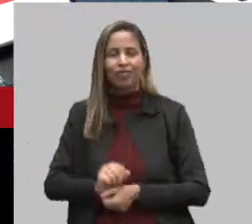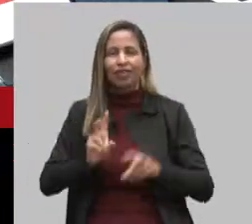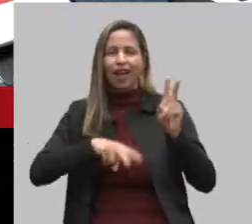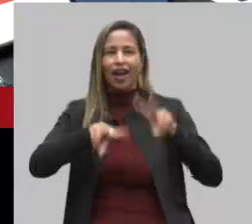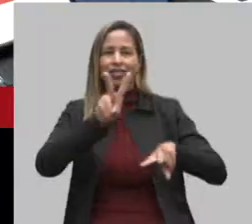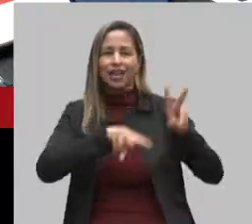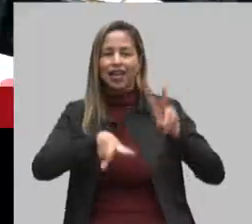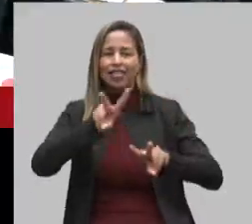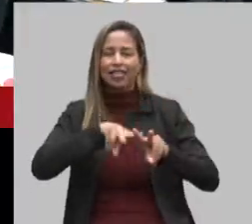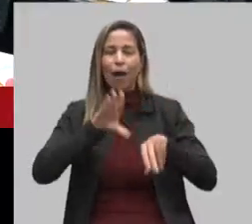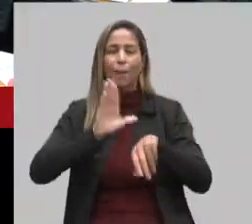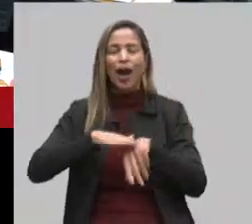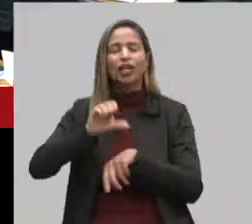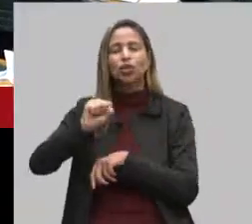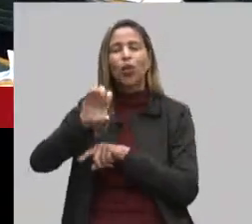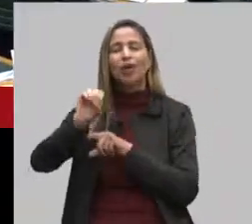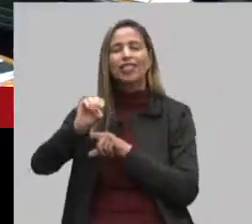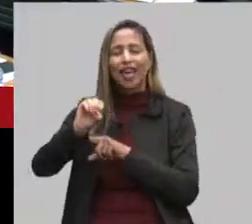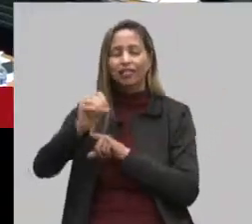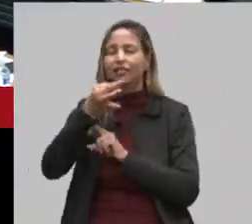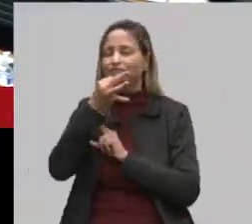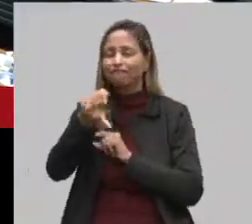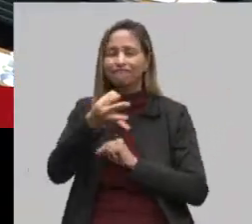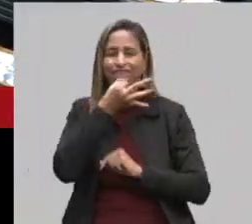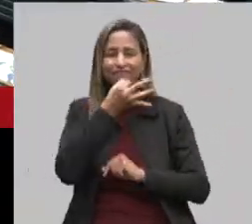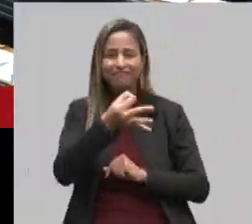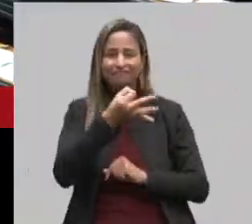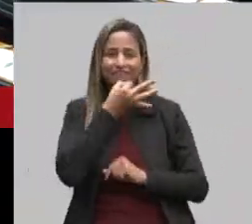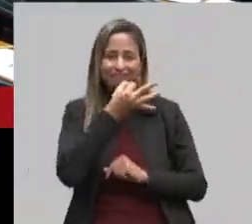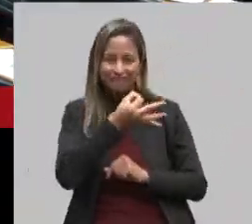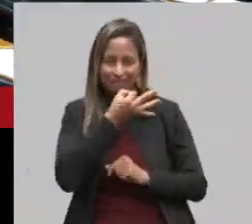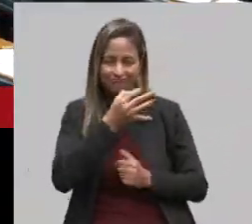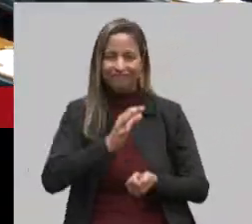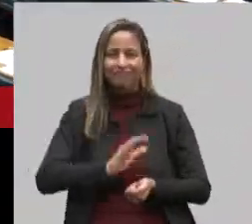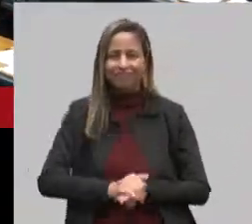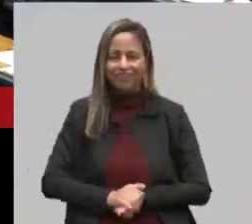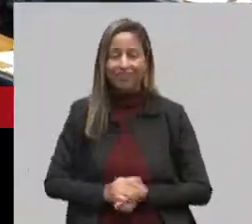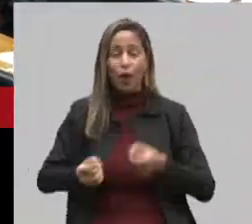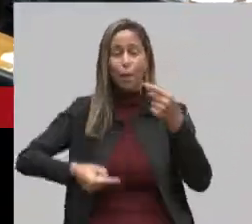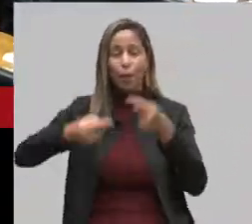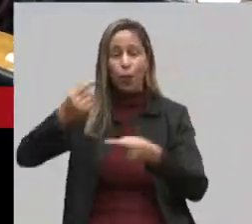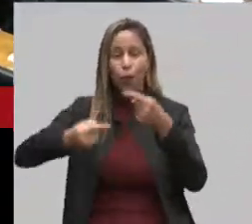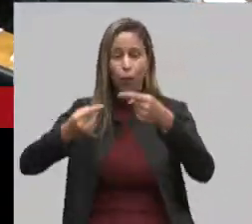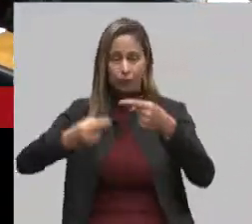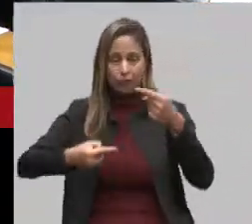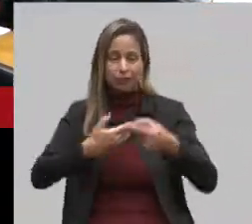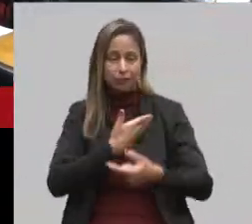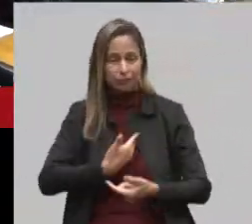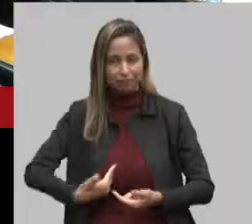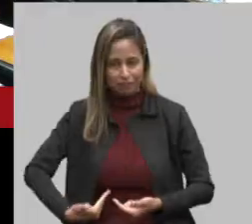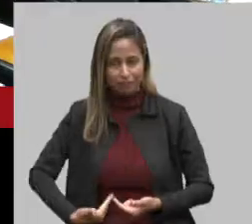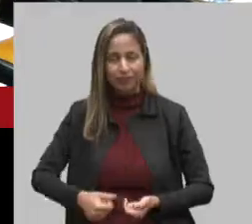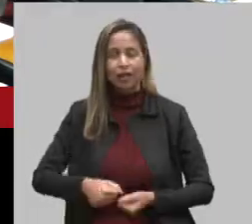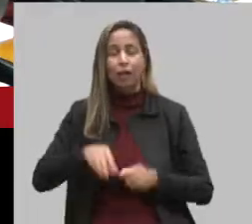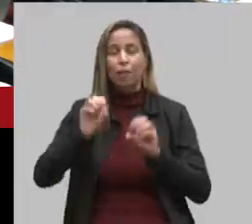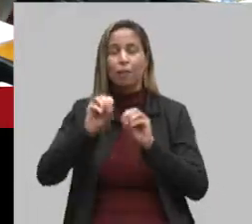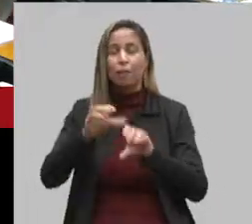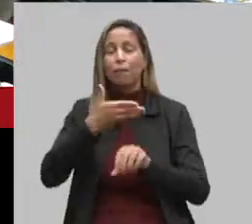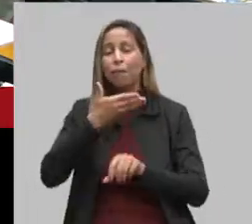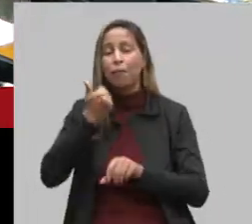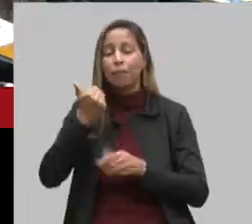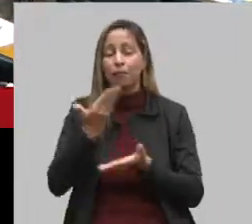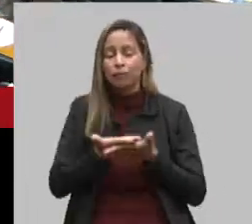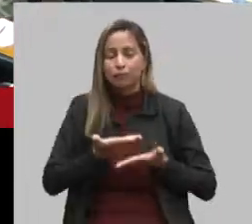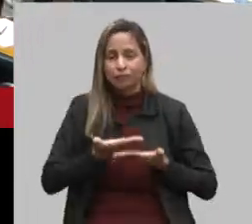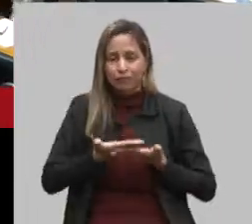mais de 80 sugestões de ações e de políticas públicas para melhoria do ensino escolar que